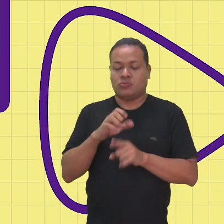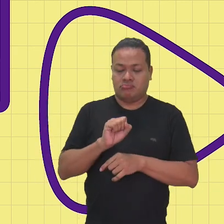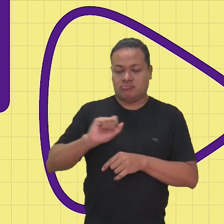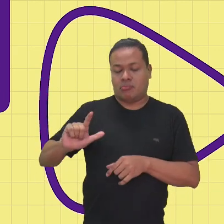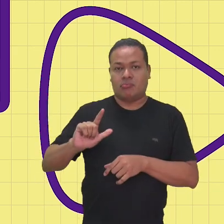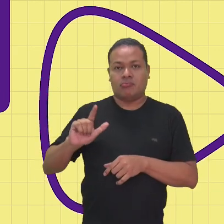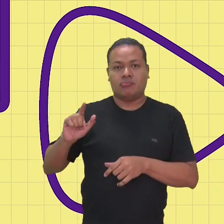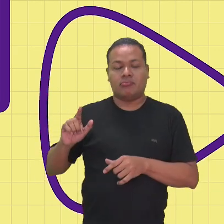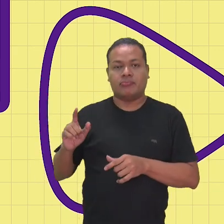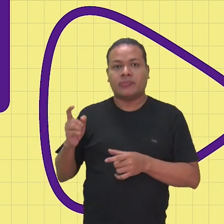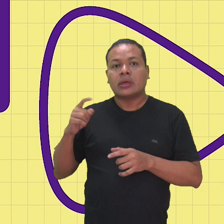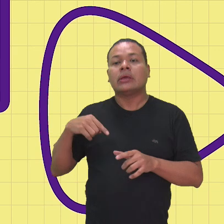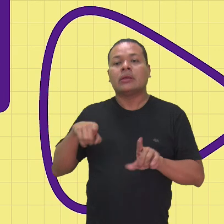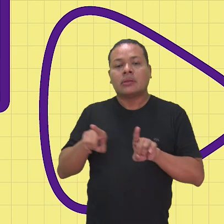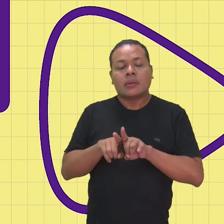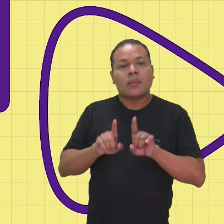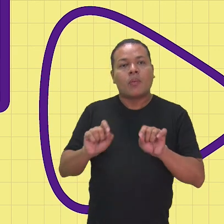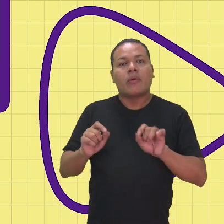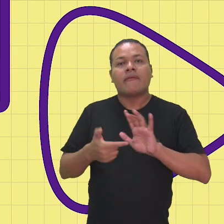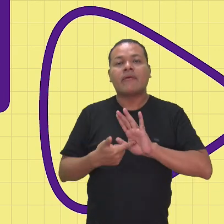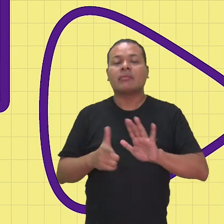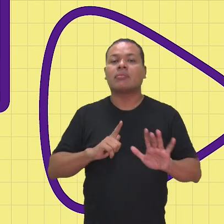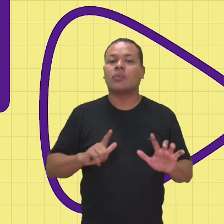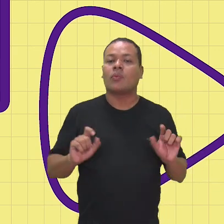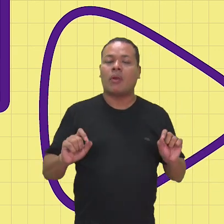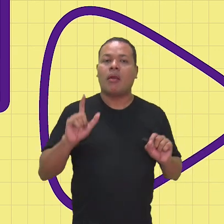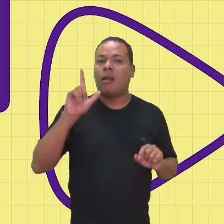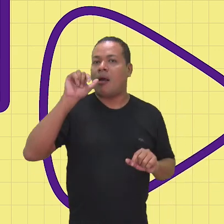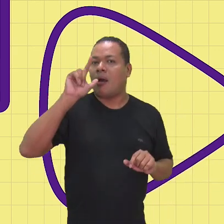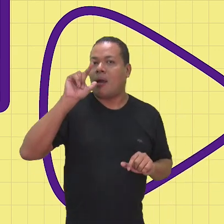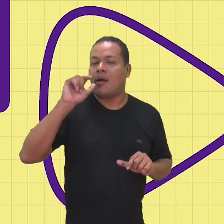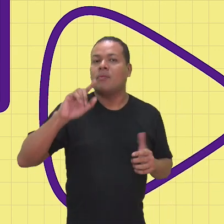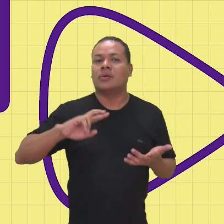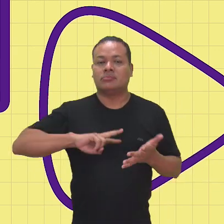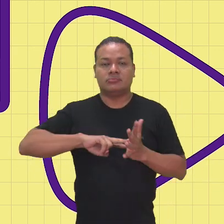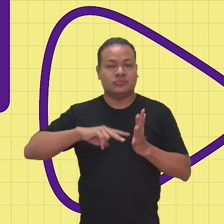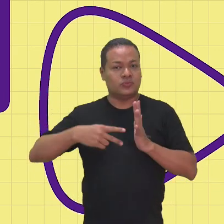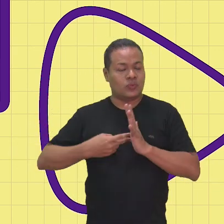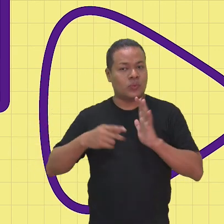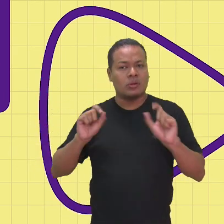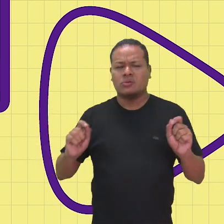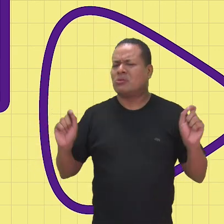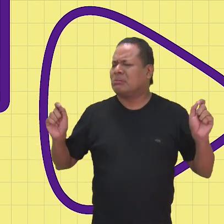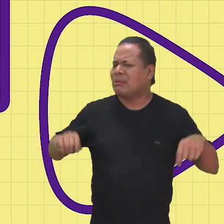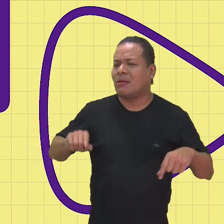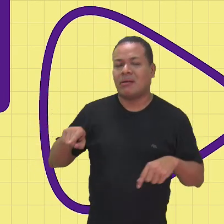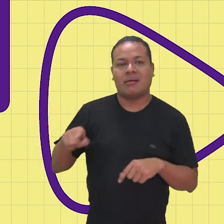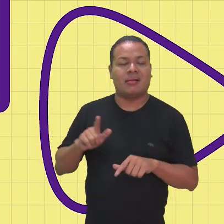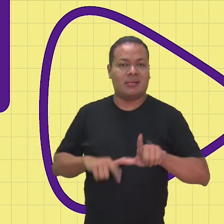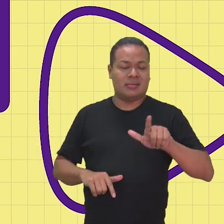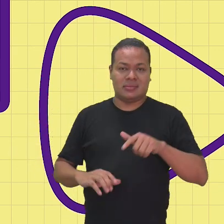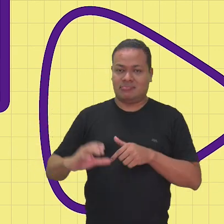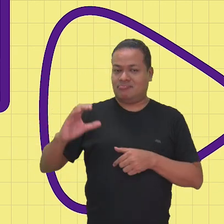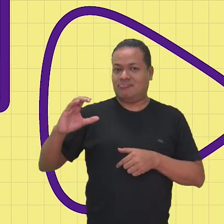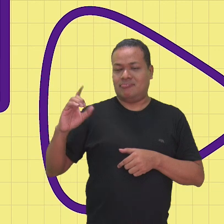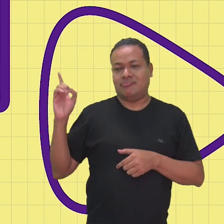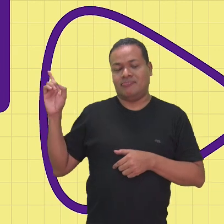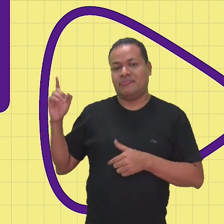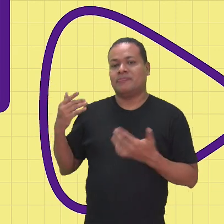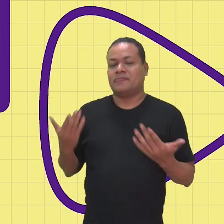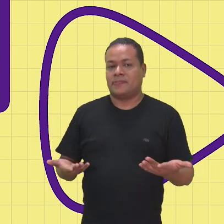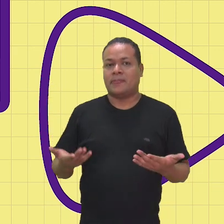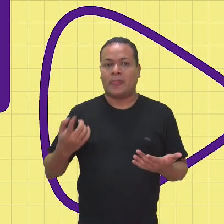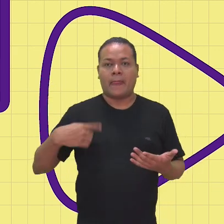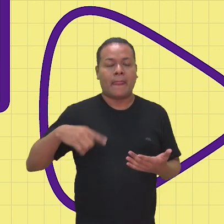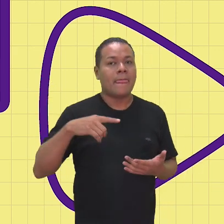de volta. E também vou ter a água, ou seja, só pode ser aí a letra C. Então, a gente vai